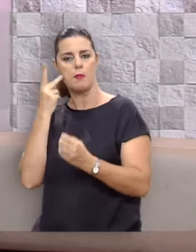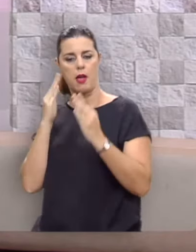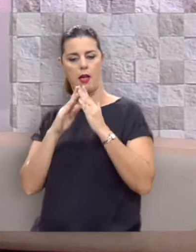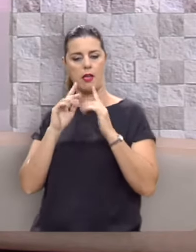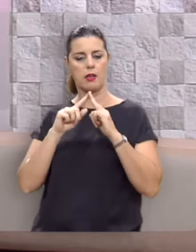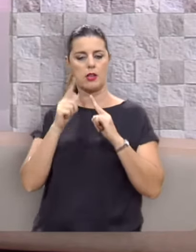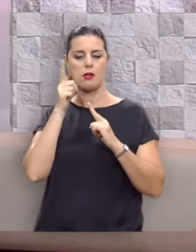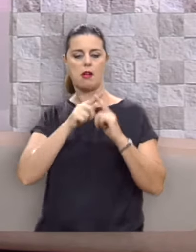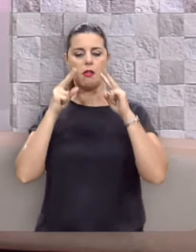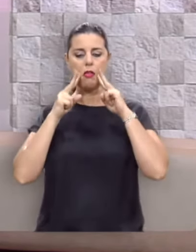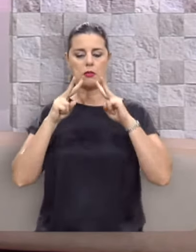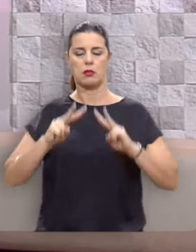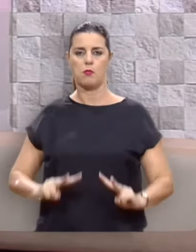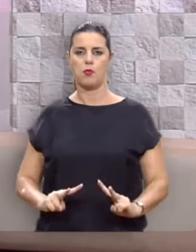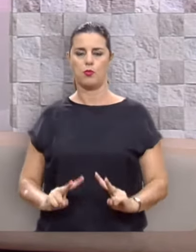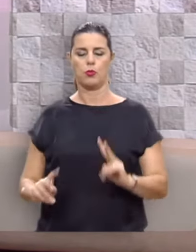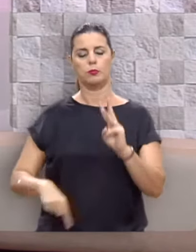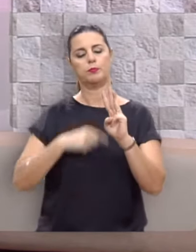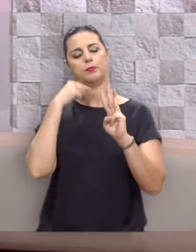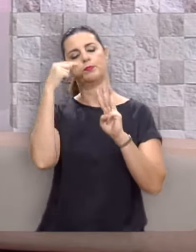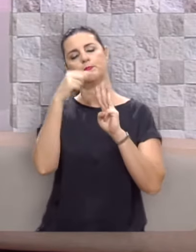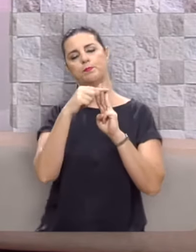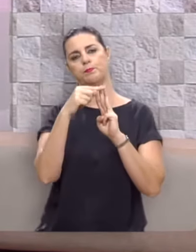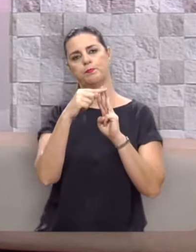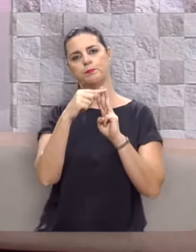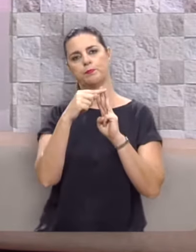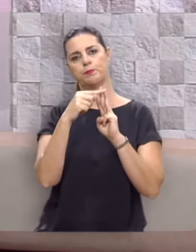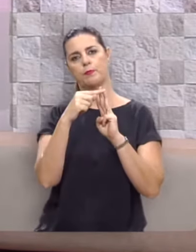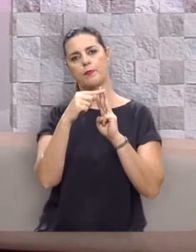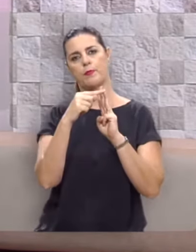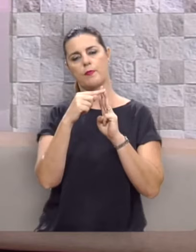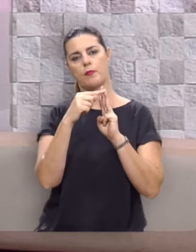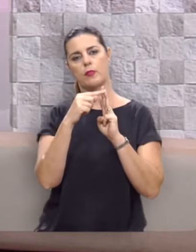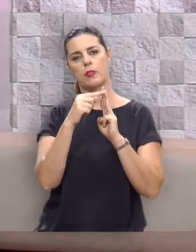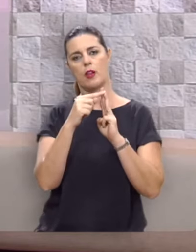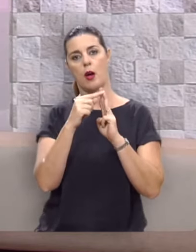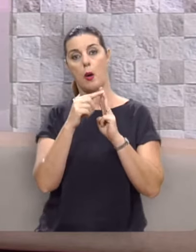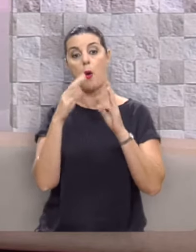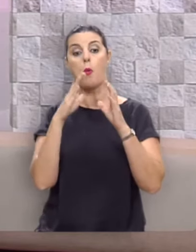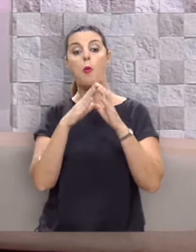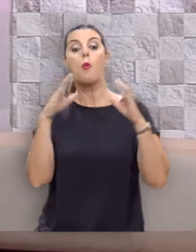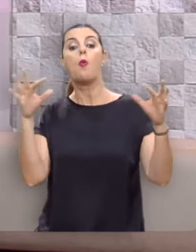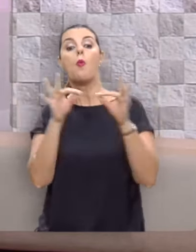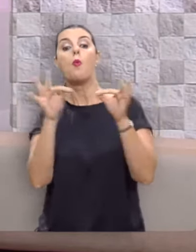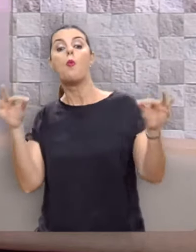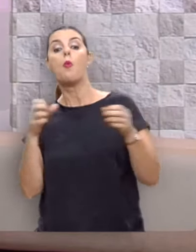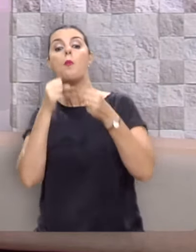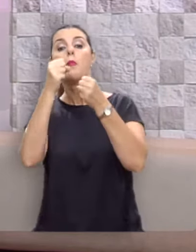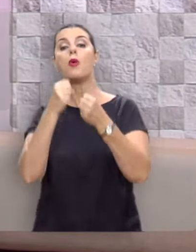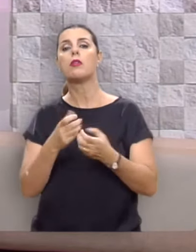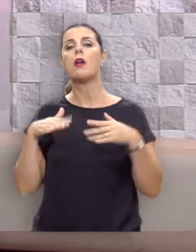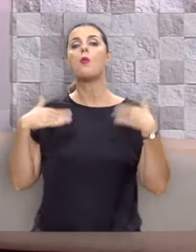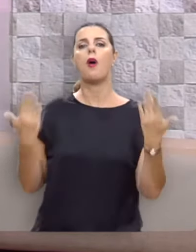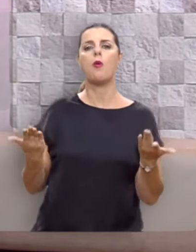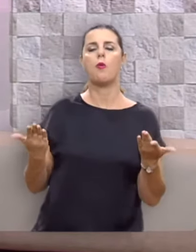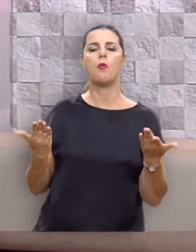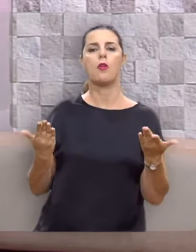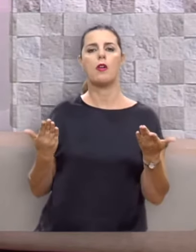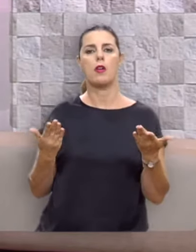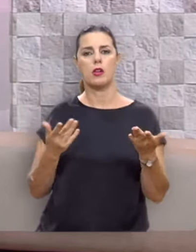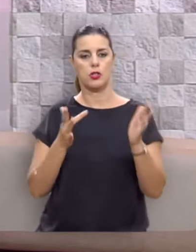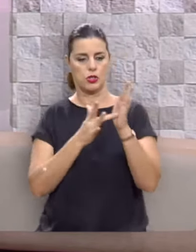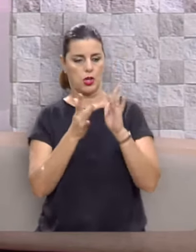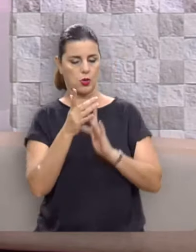igreja testemunhe. Terceiro, a extensão desse poder. E Jesus Cristo disse: sereis